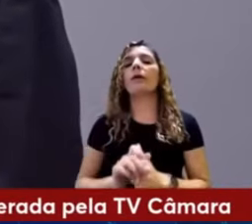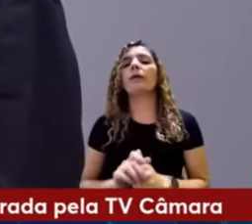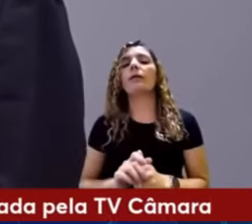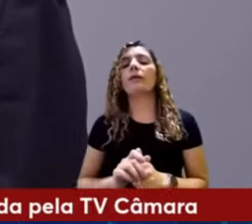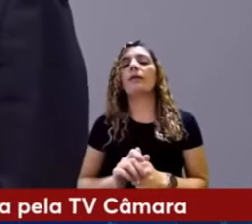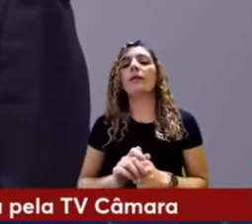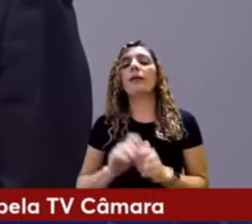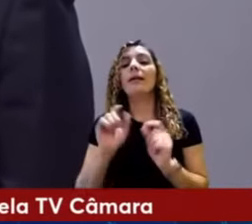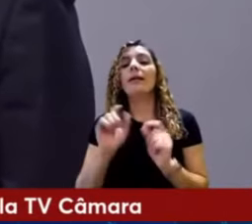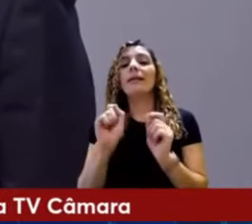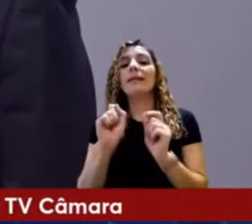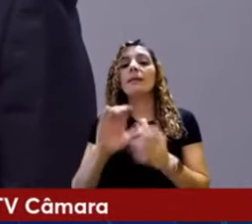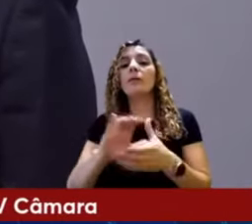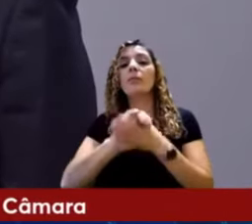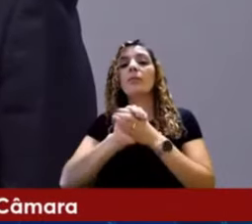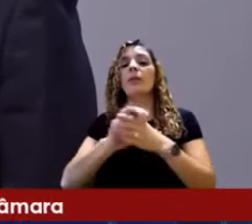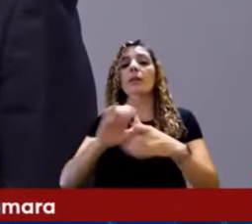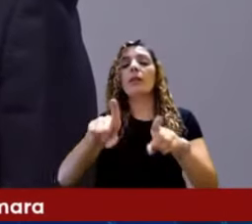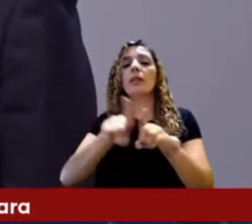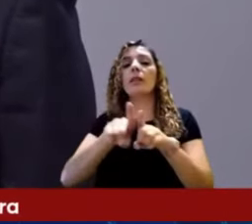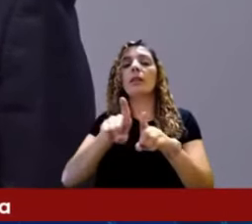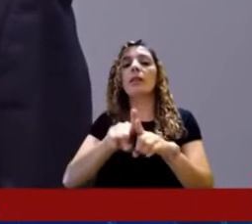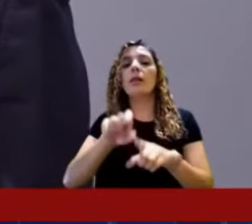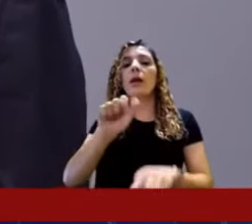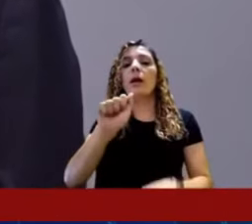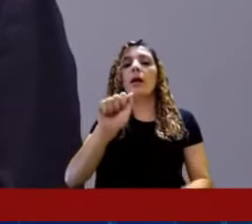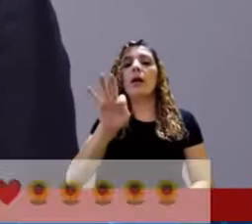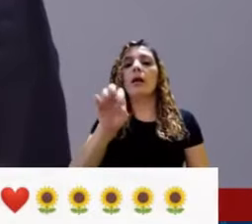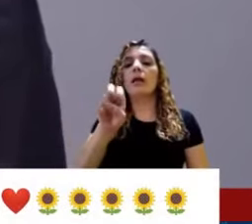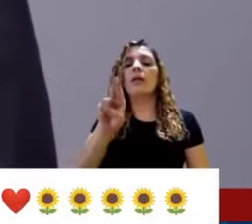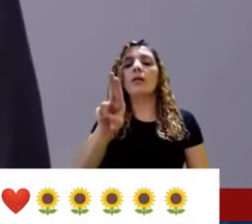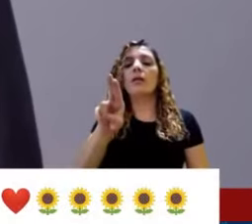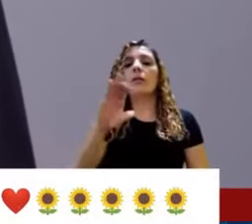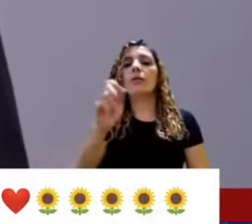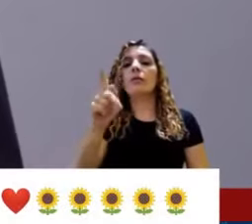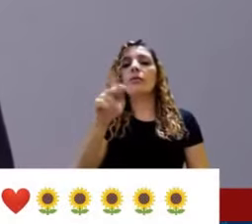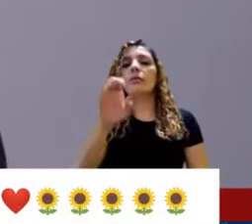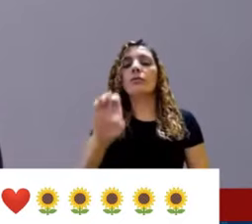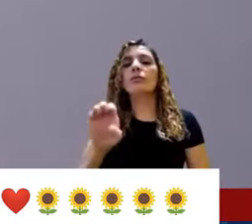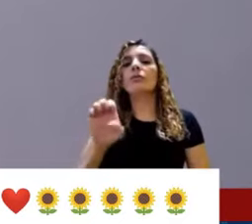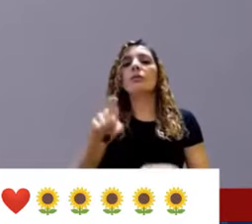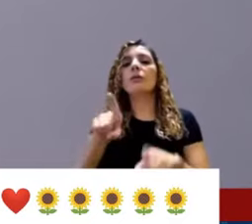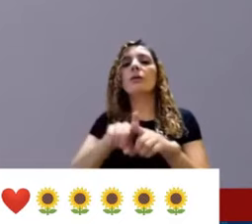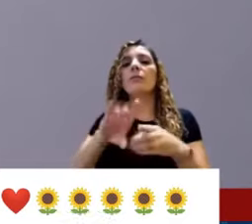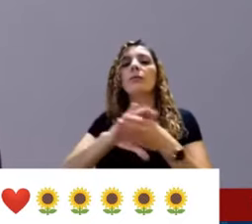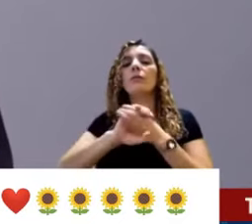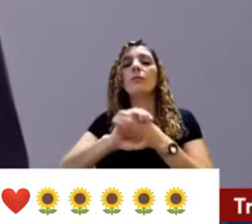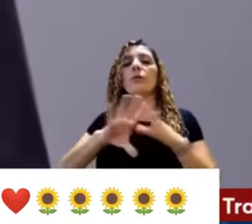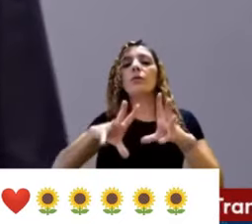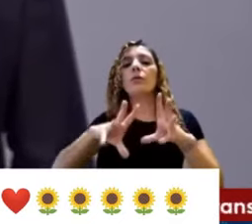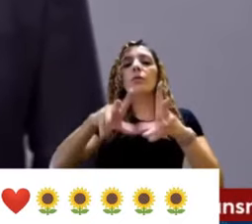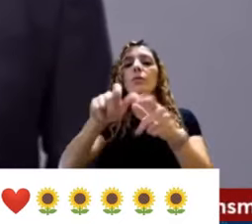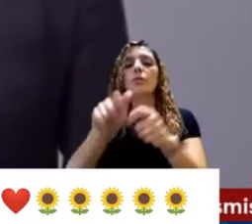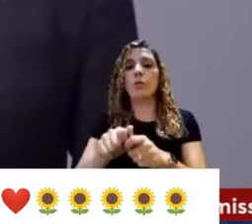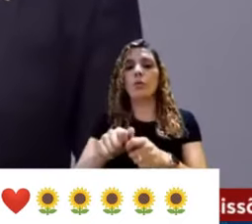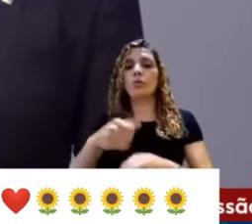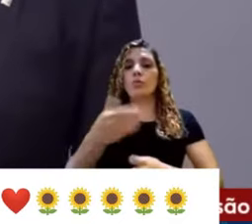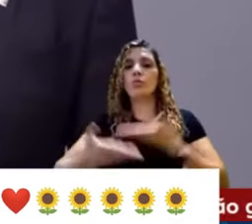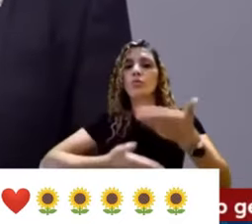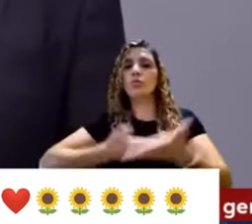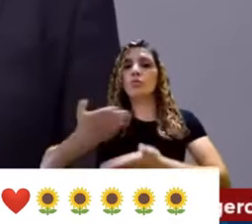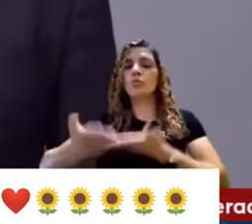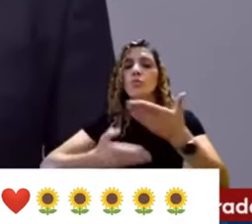aqui o Atushi. Em nome do Atushi, quero saudar aqui todos os colaboradores,